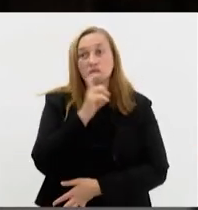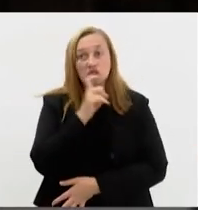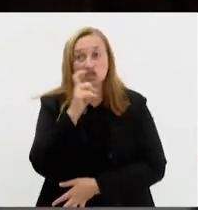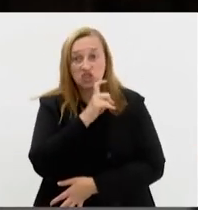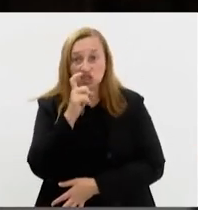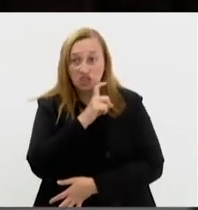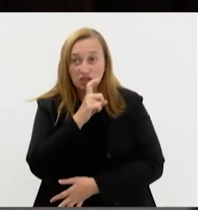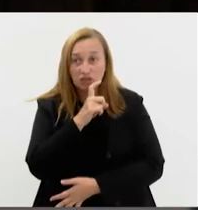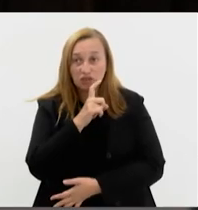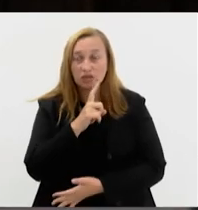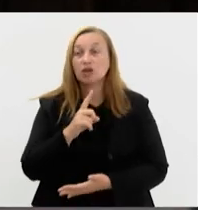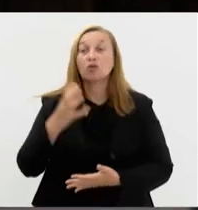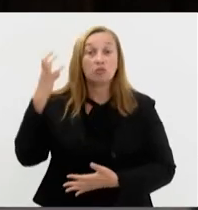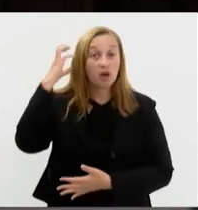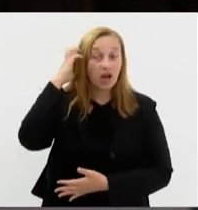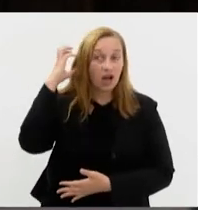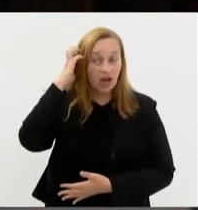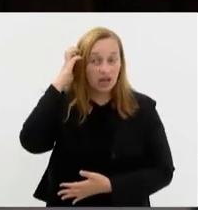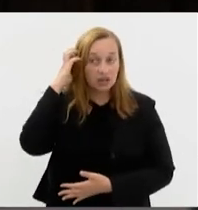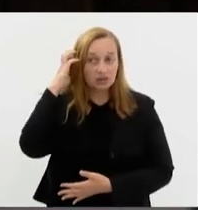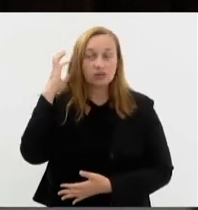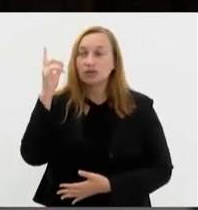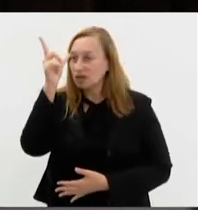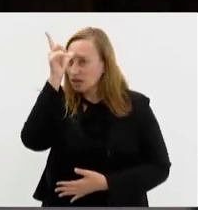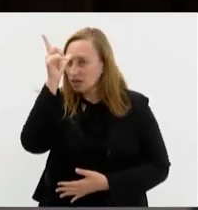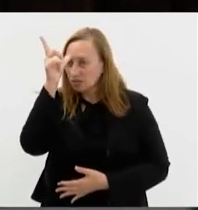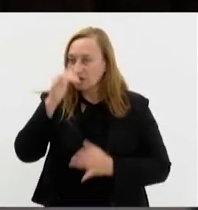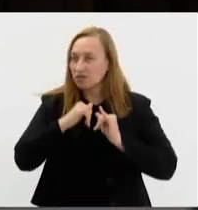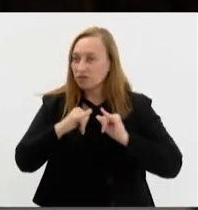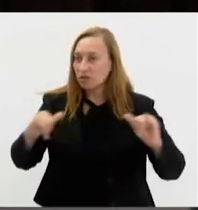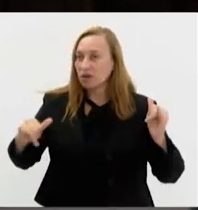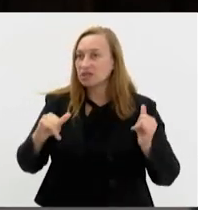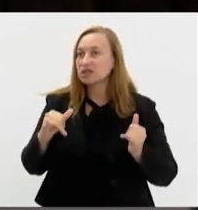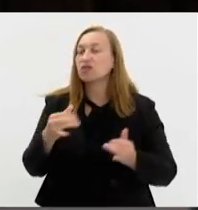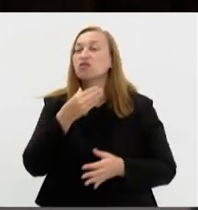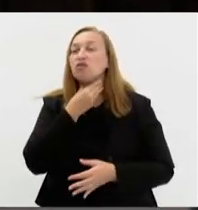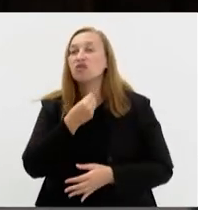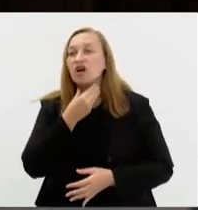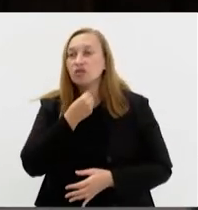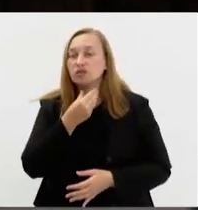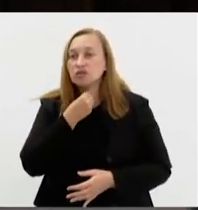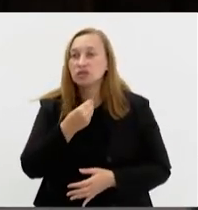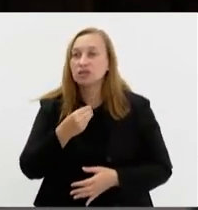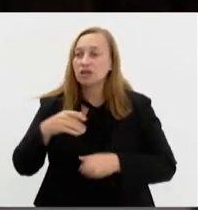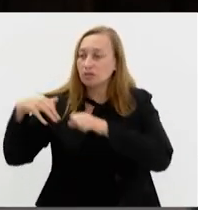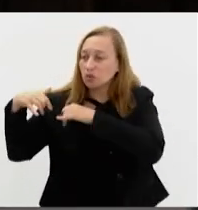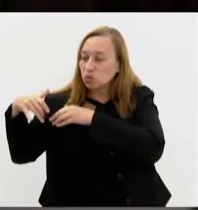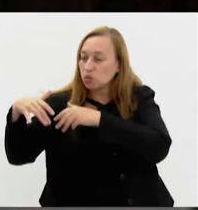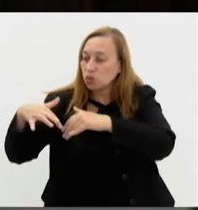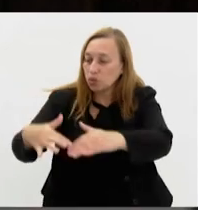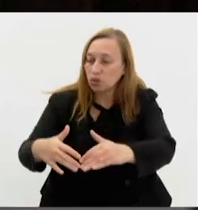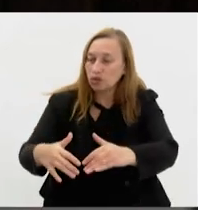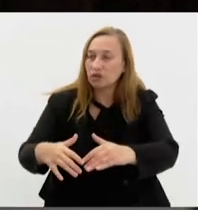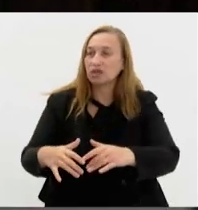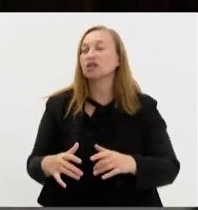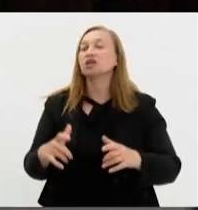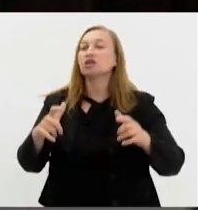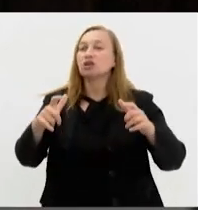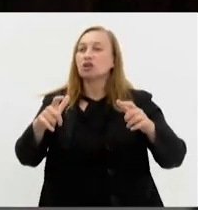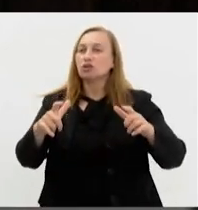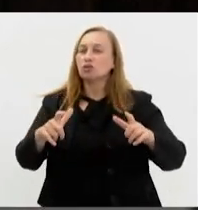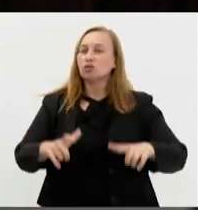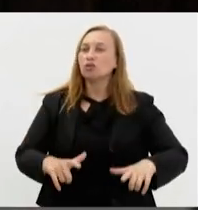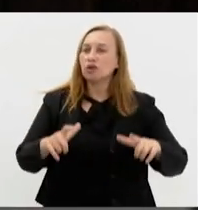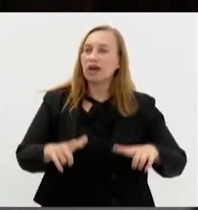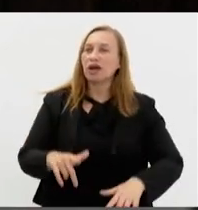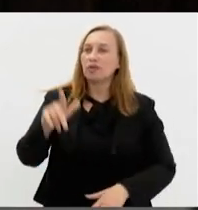disseminado por uma rádio alemã e teria servido edificativa para que a Alemanha a partir d l invadisse o território polonês e desse início A Escalada de